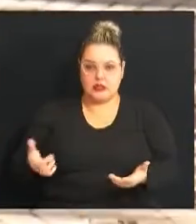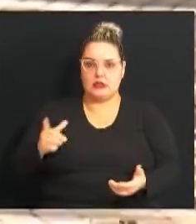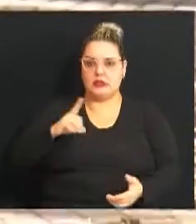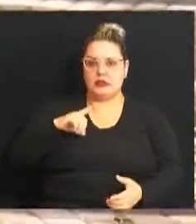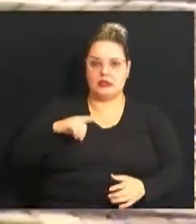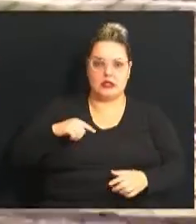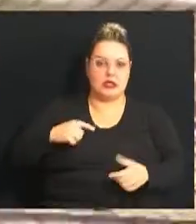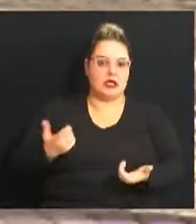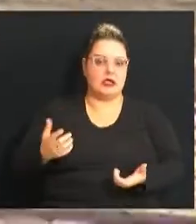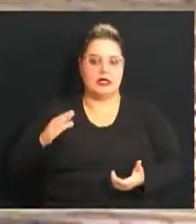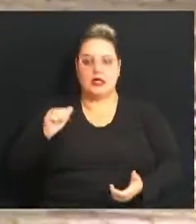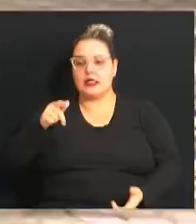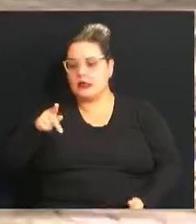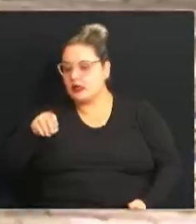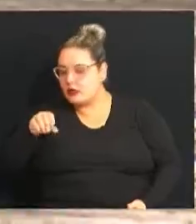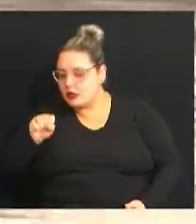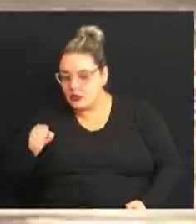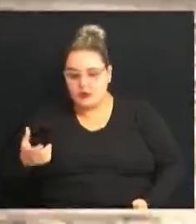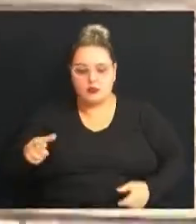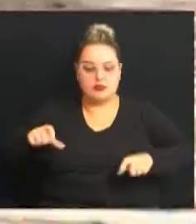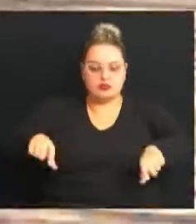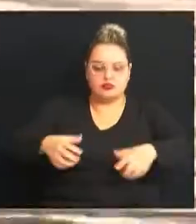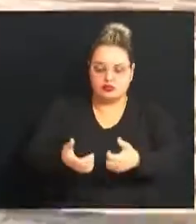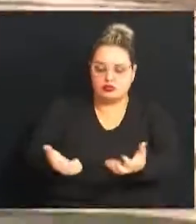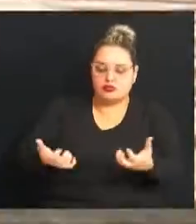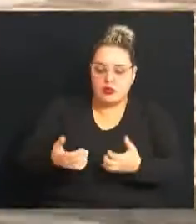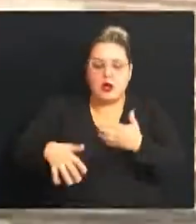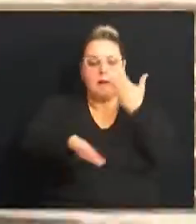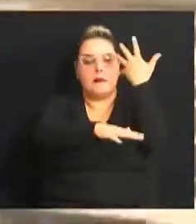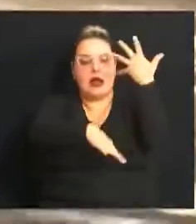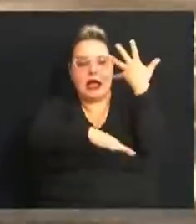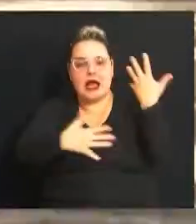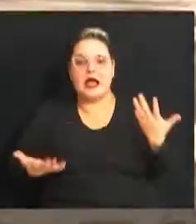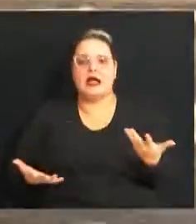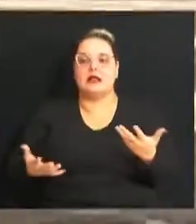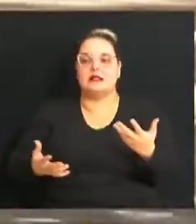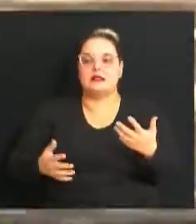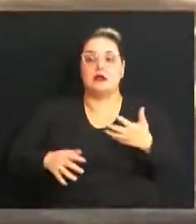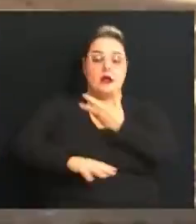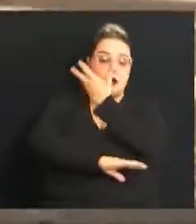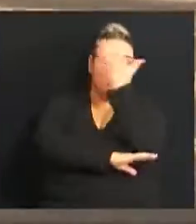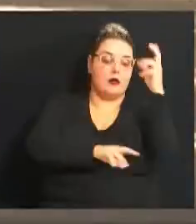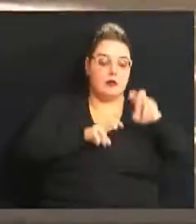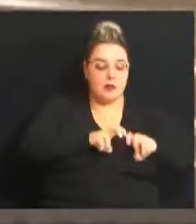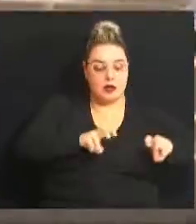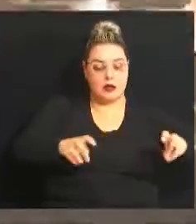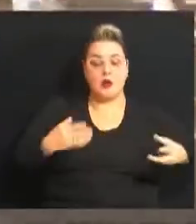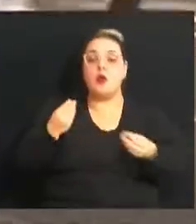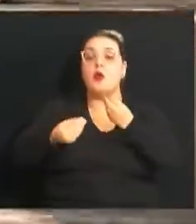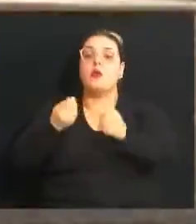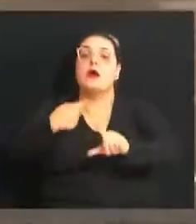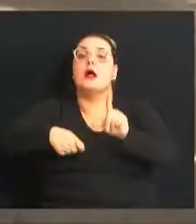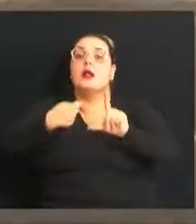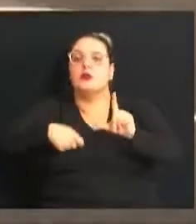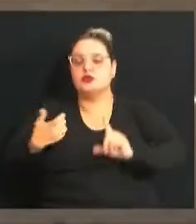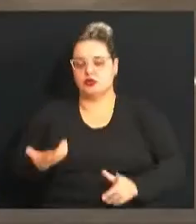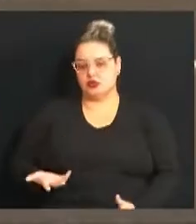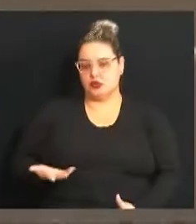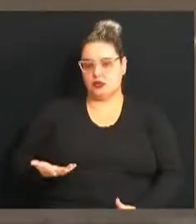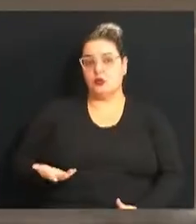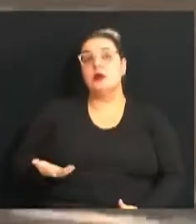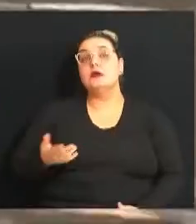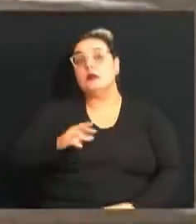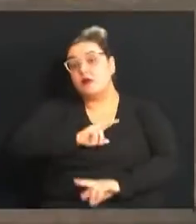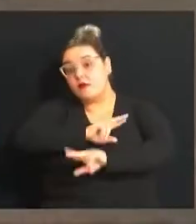campos, praças, né? Parques. Como é que vai funcionar a logística, né? Isso mesmo, como são eventos, são muitos